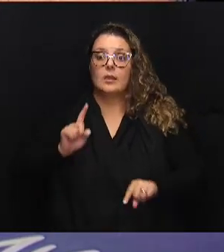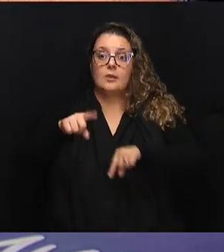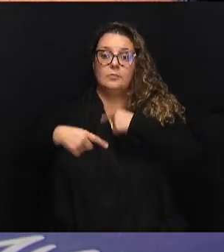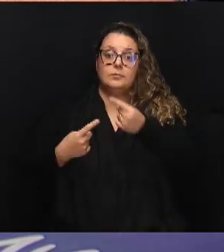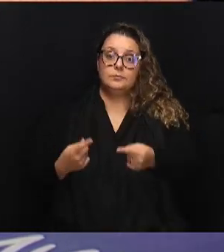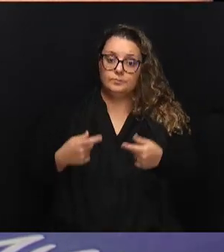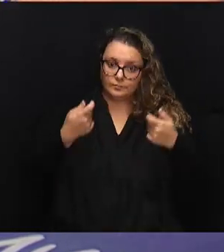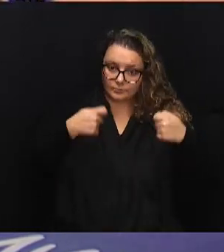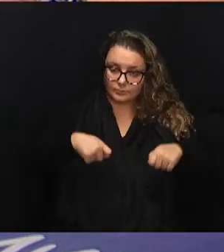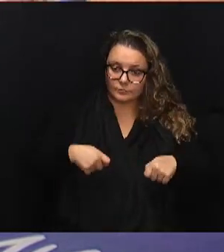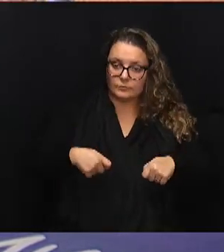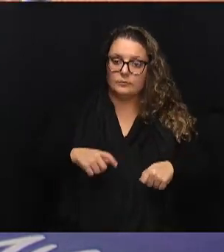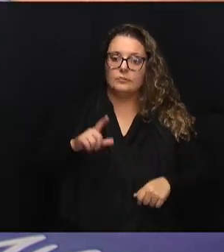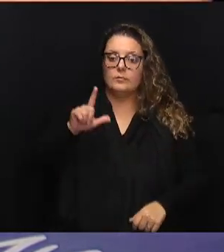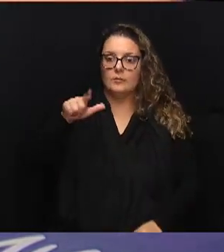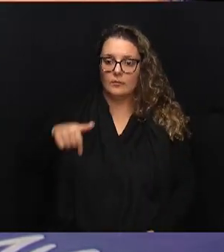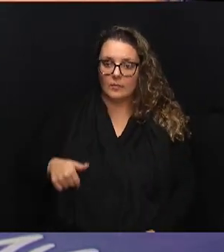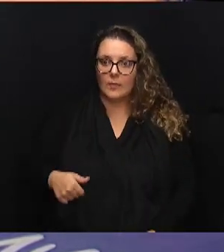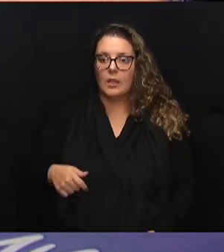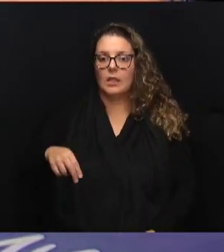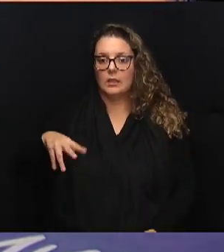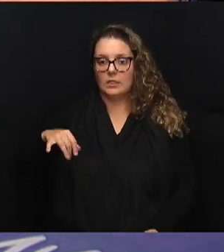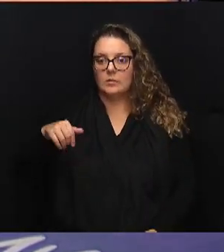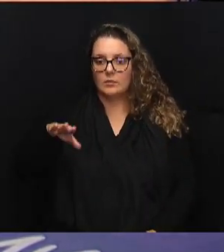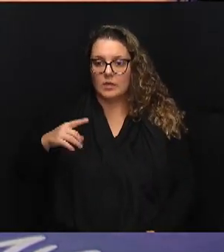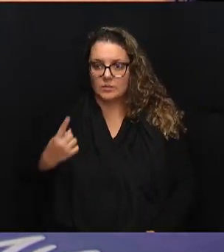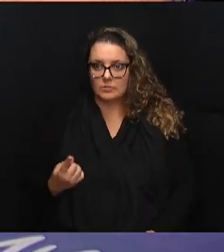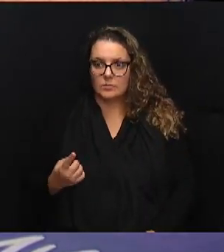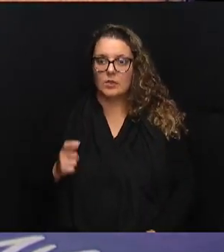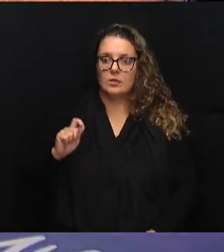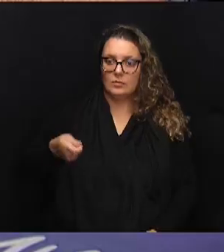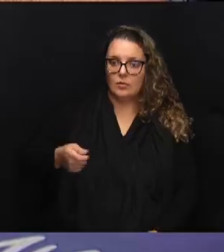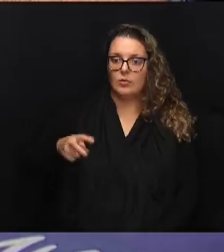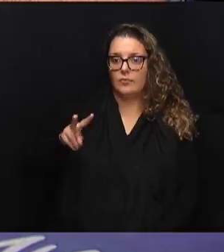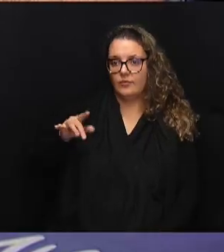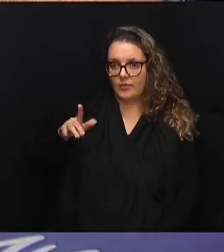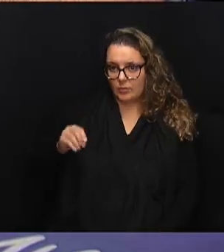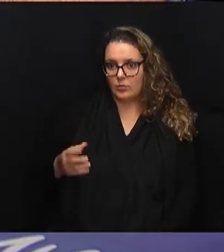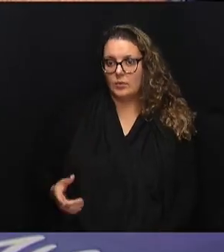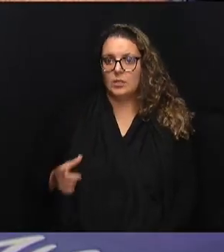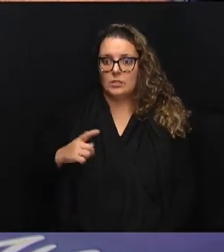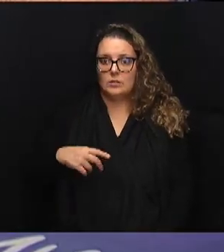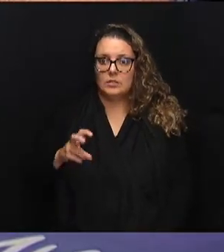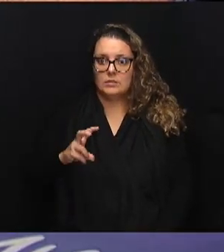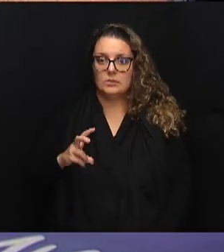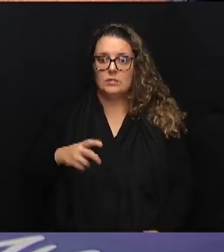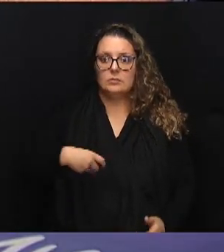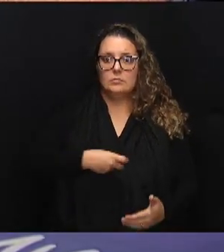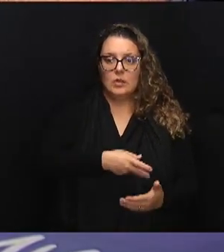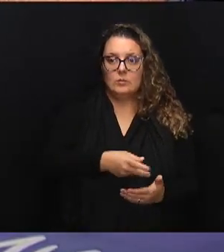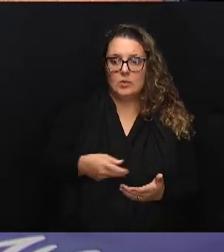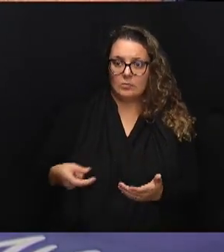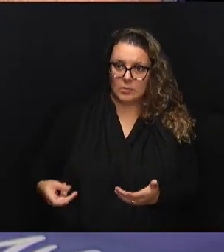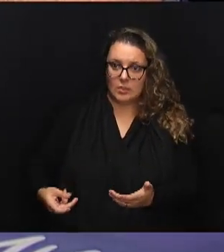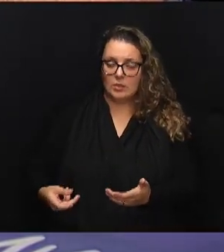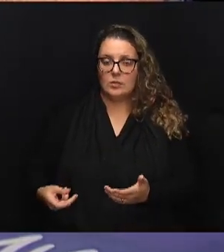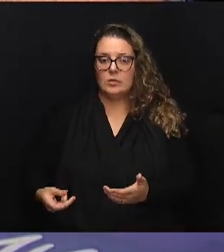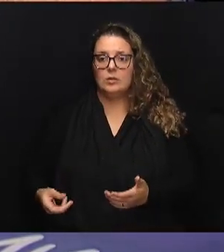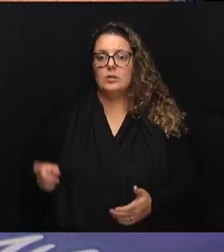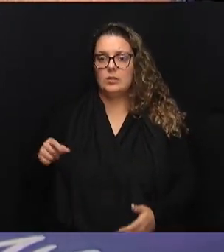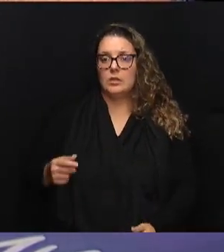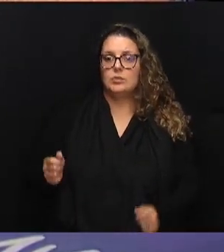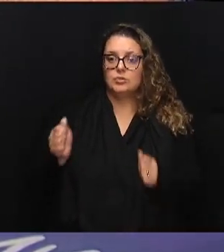aposta. Na sequência se queima mais uma carta e a gente vai bater o river. Então aqui a gente tem as 5 cartas comunitárias que vão interagir com as 2 cartas na mão do